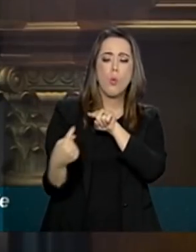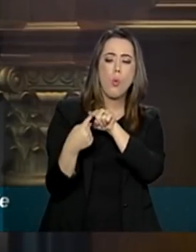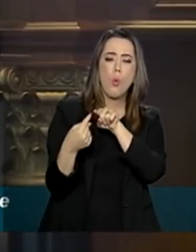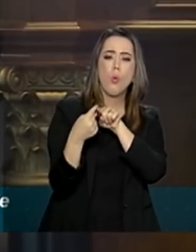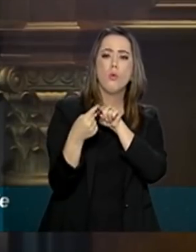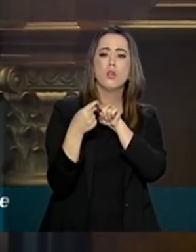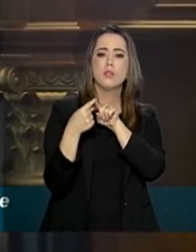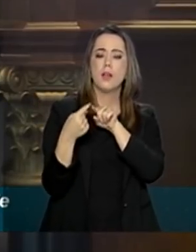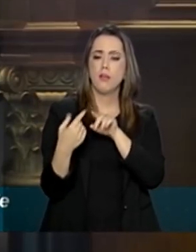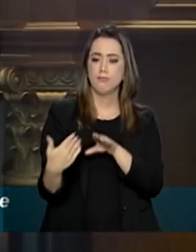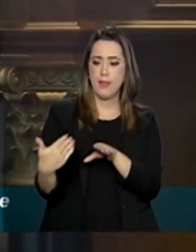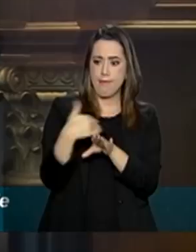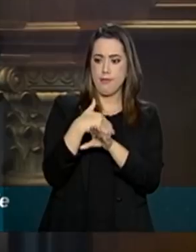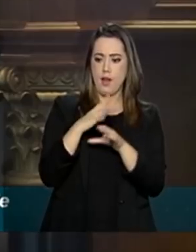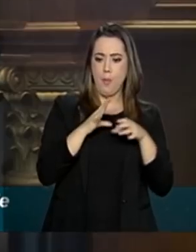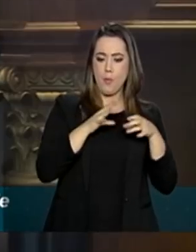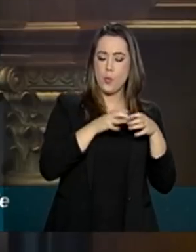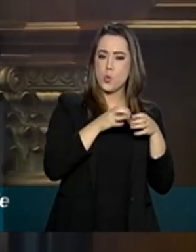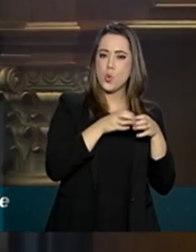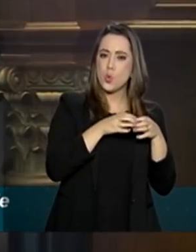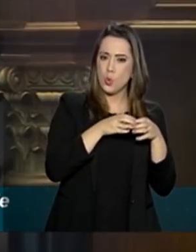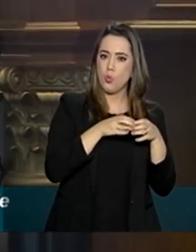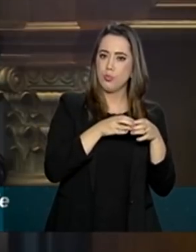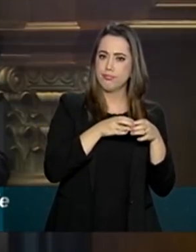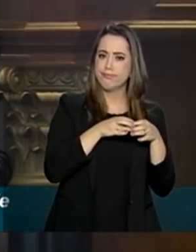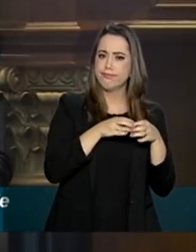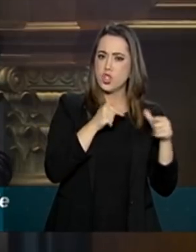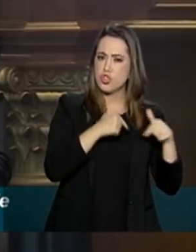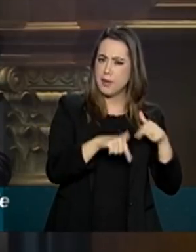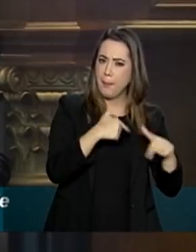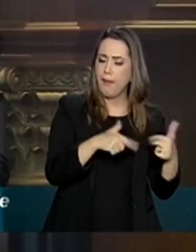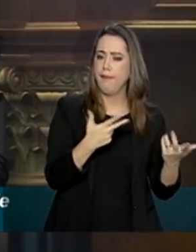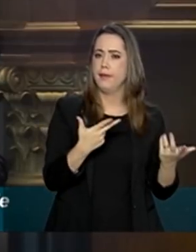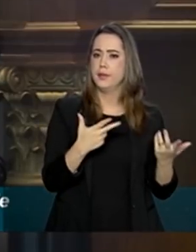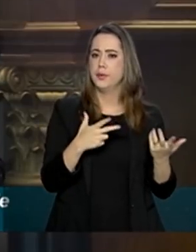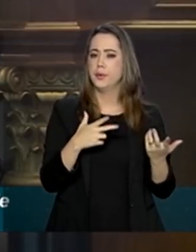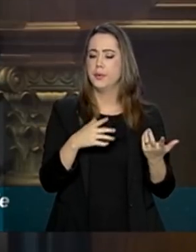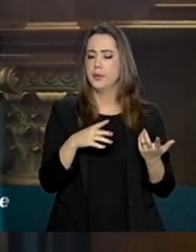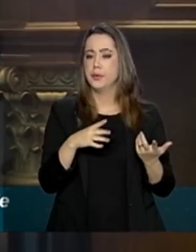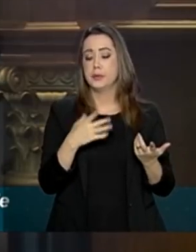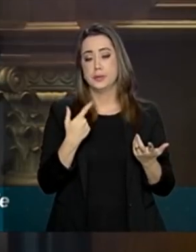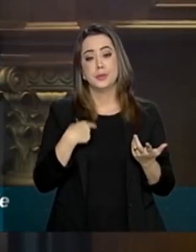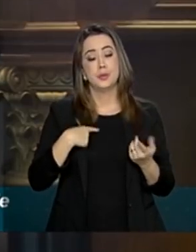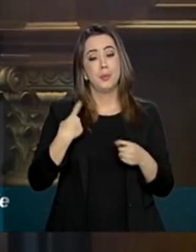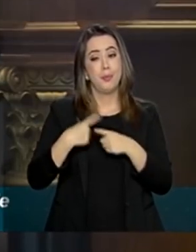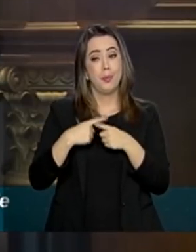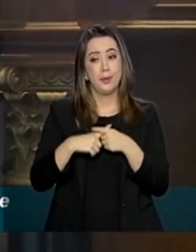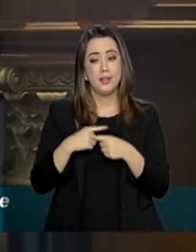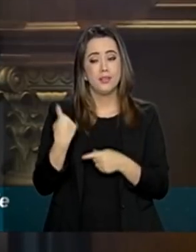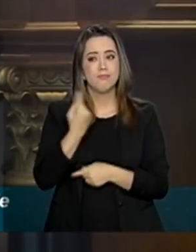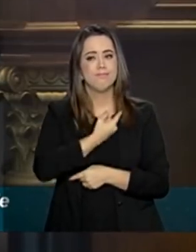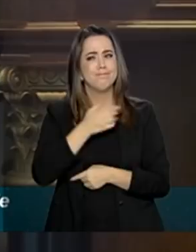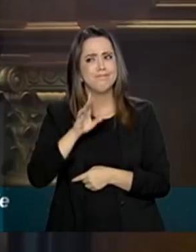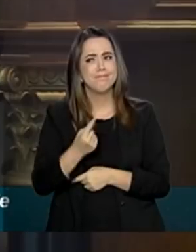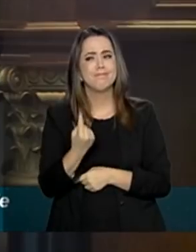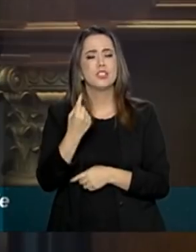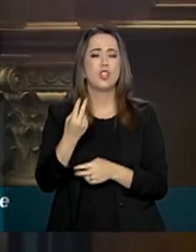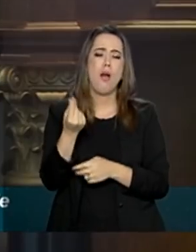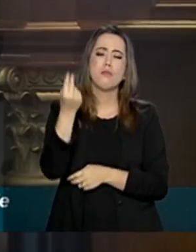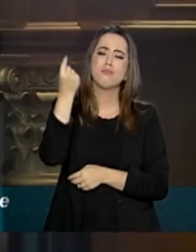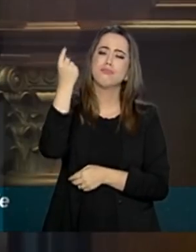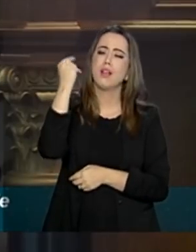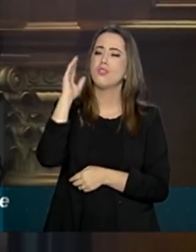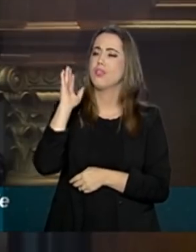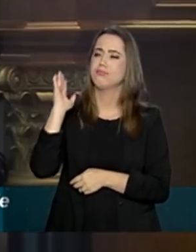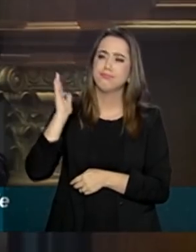entrar nesse time. Porque sempre, ou melhor, de há muito, vivíamos a incerteza.